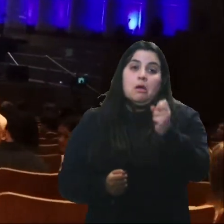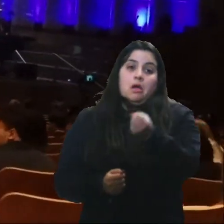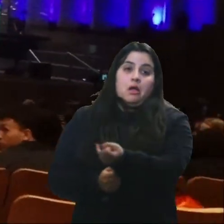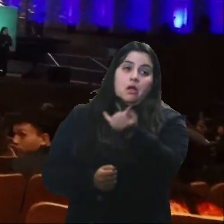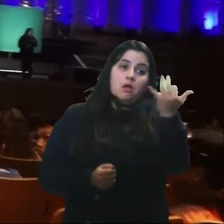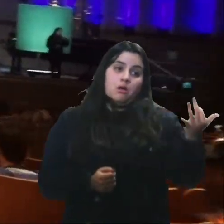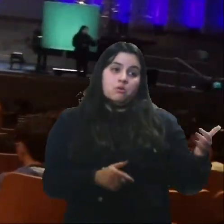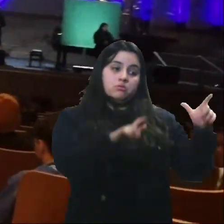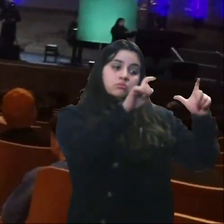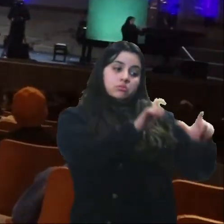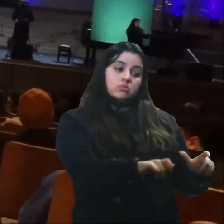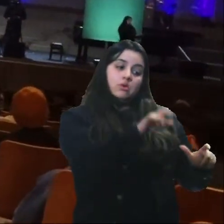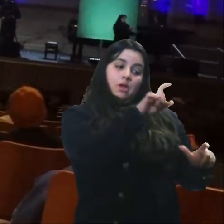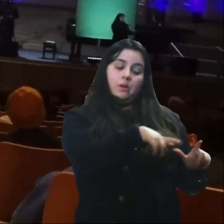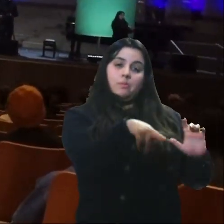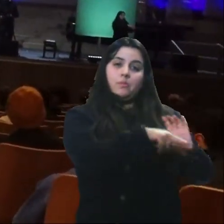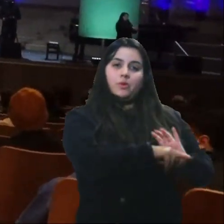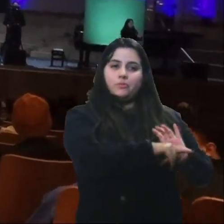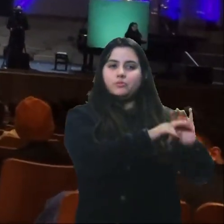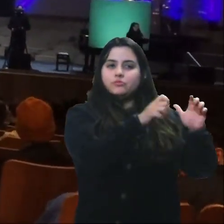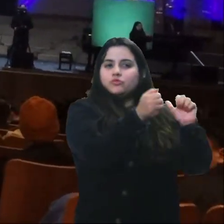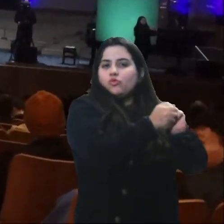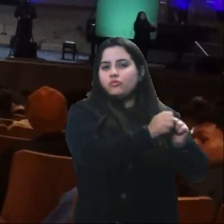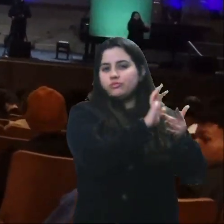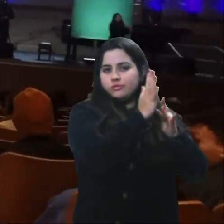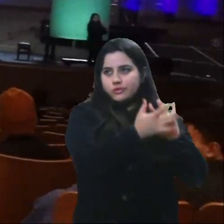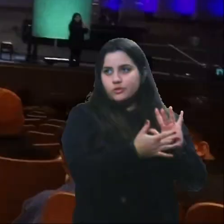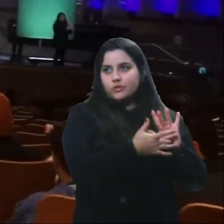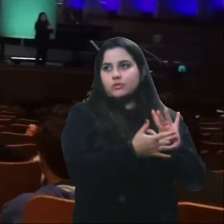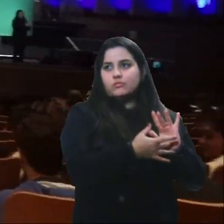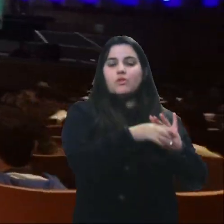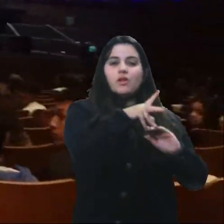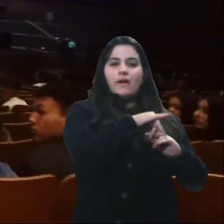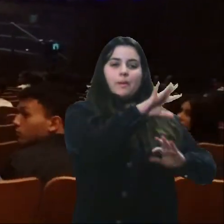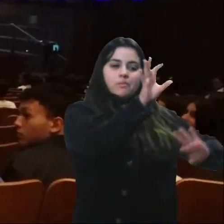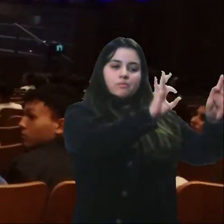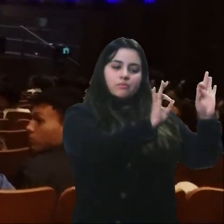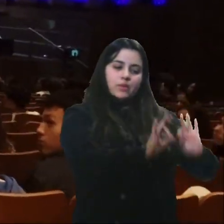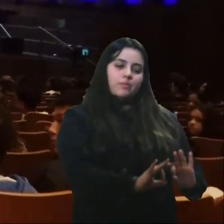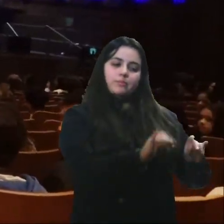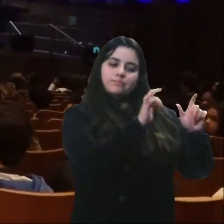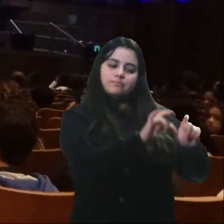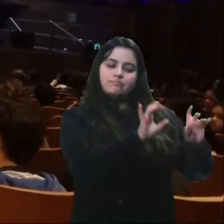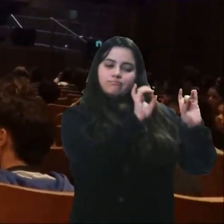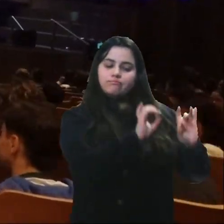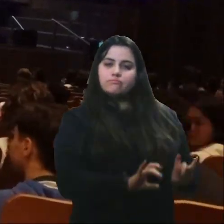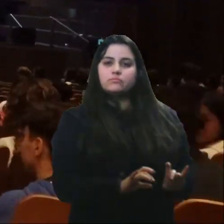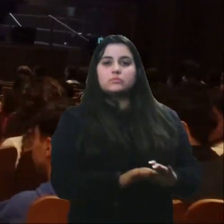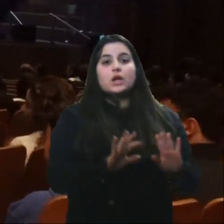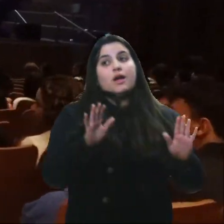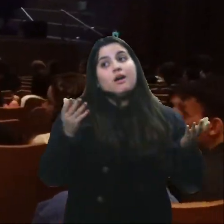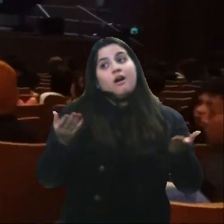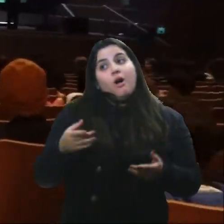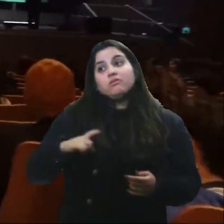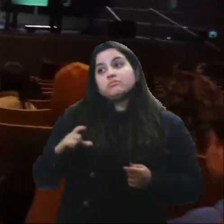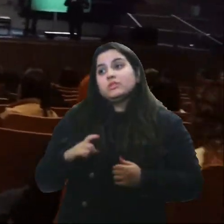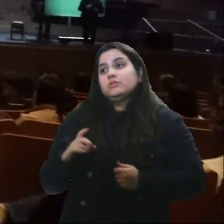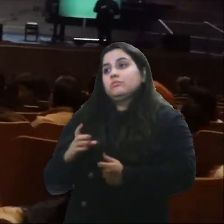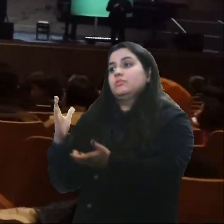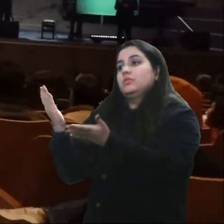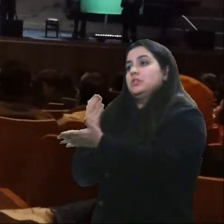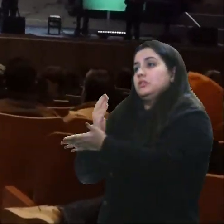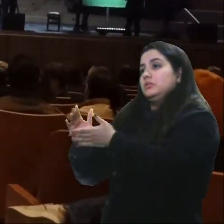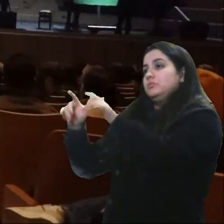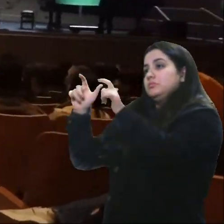no celeiro na casa dele. Ele vai preparar um quarto para você. Outros vai ser como